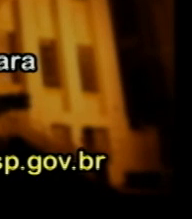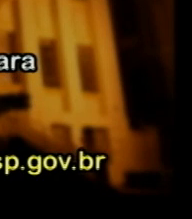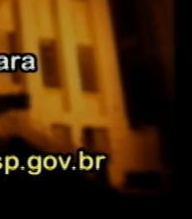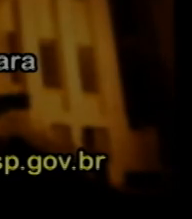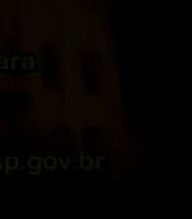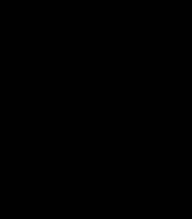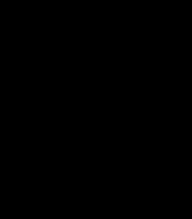Obrigado.